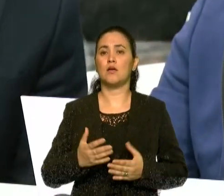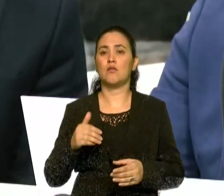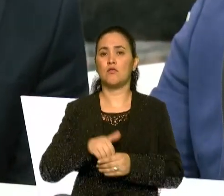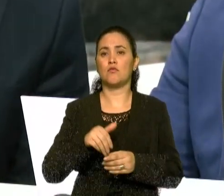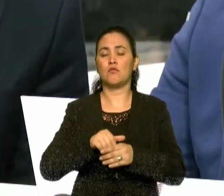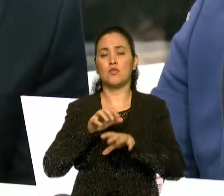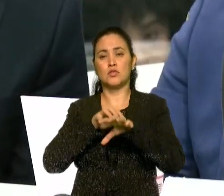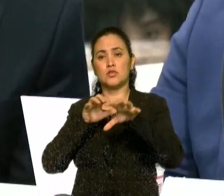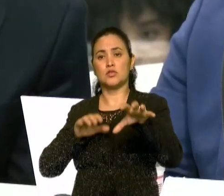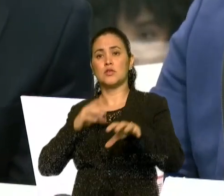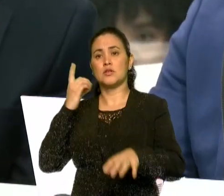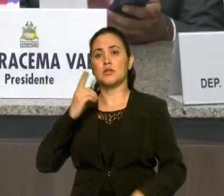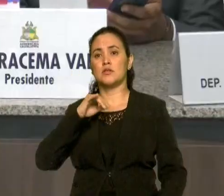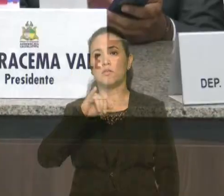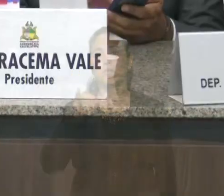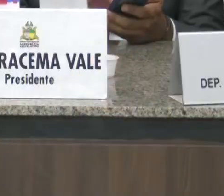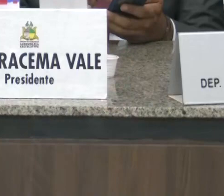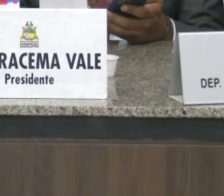Janaína.